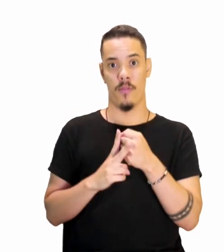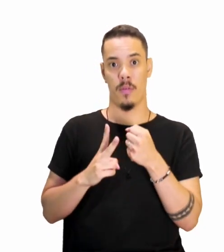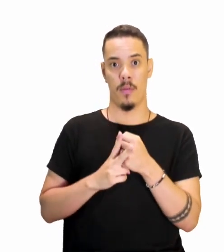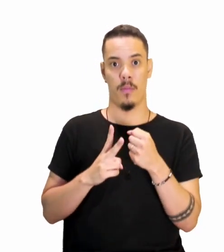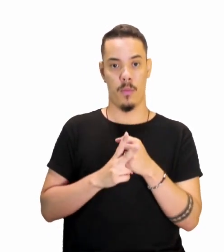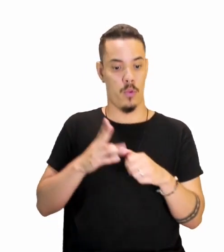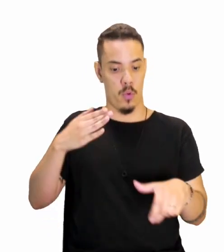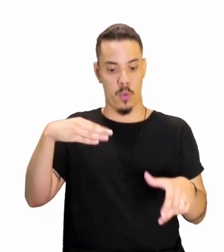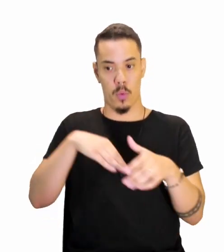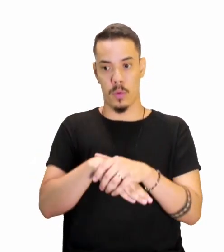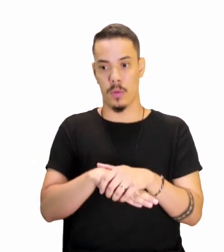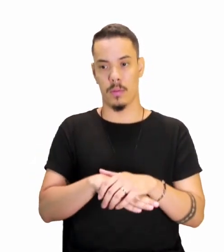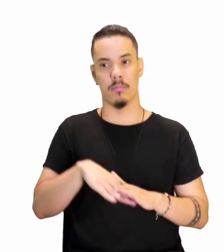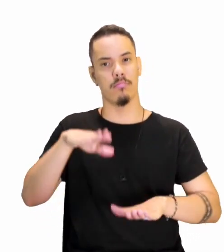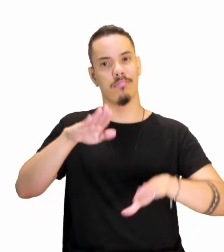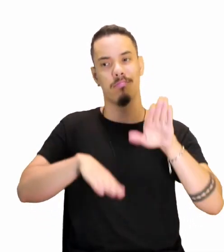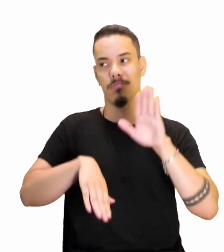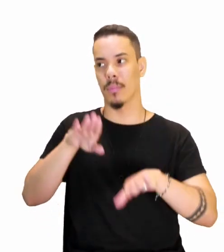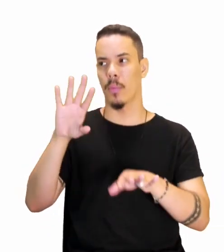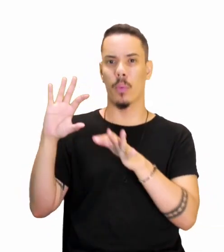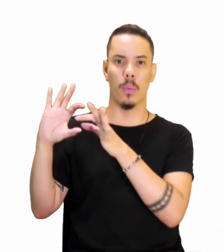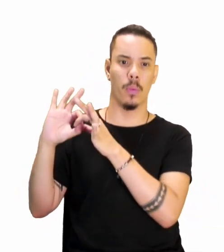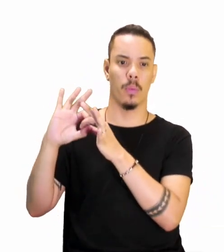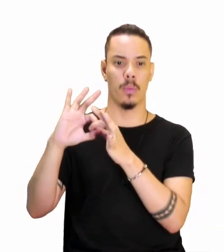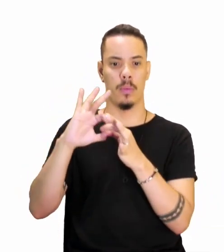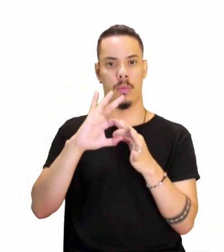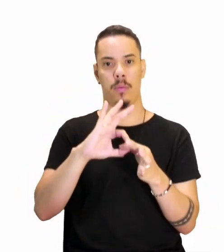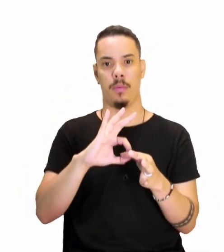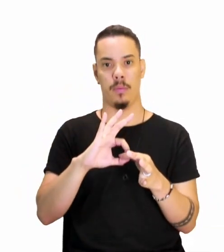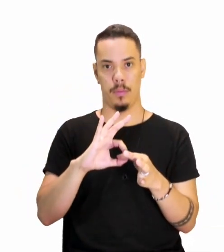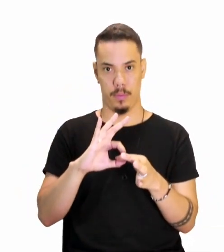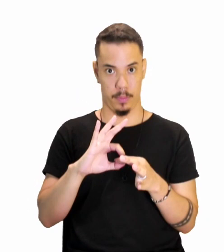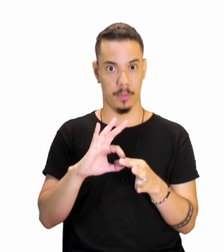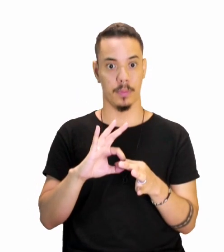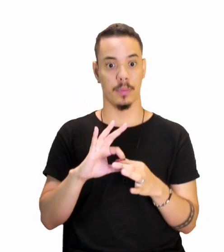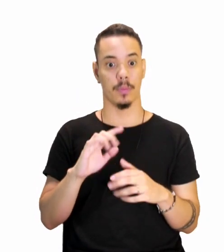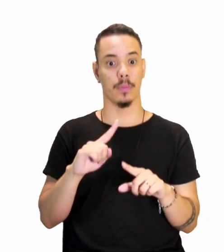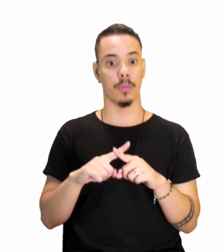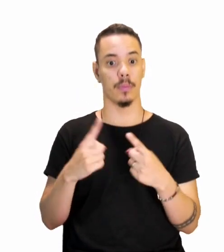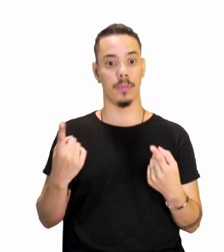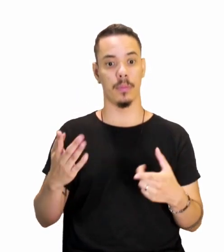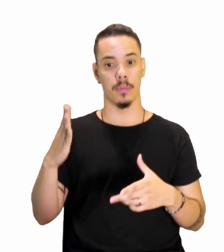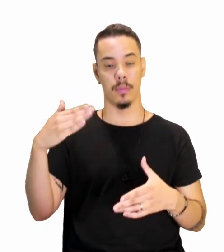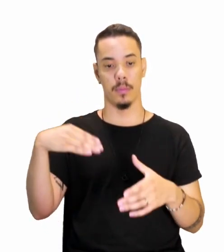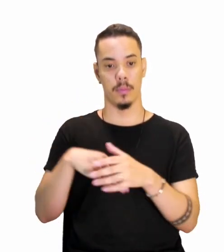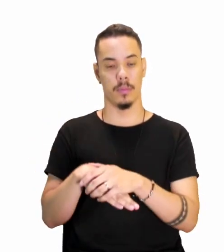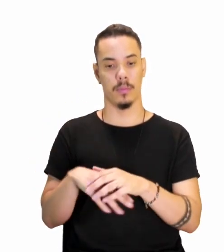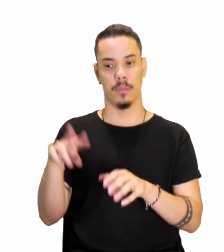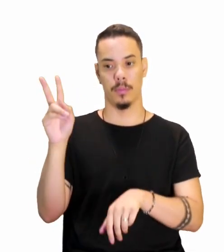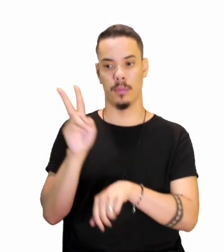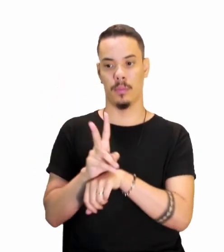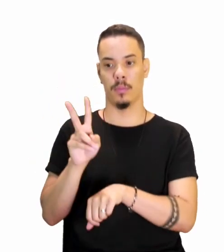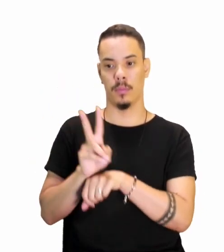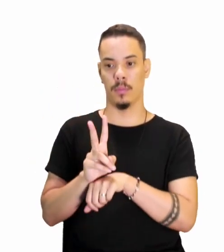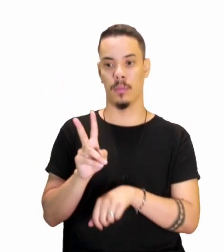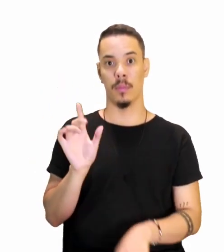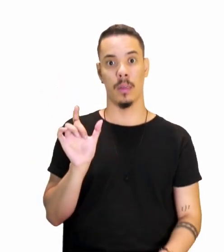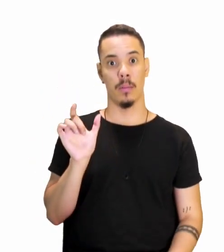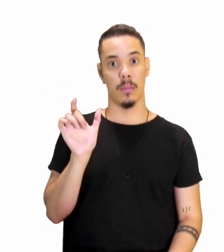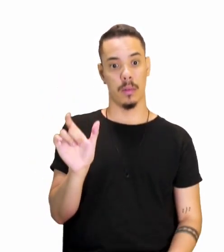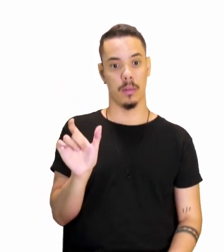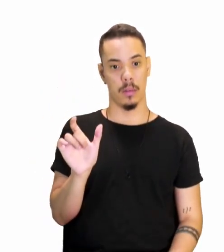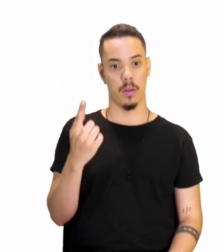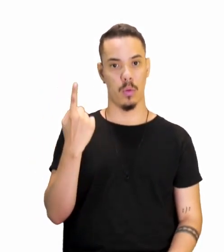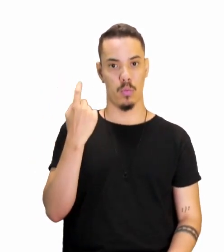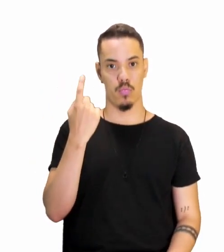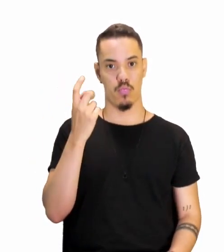verbo. Vai depender do contexto, tá certo? Mas guarda, aqui, ó, a palavra guarda,